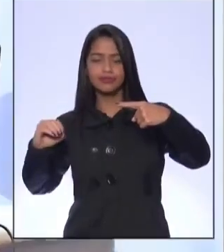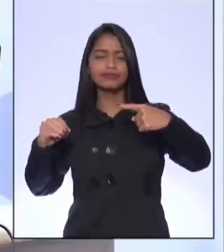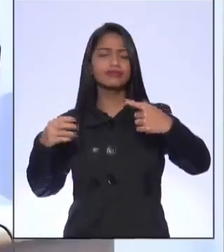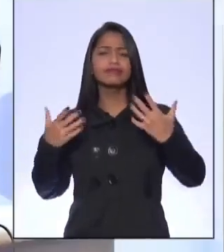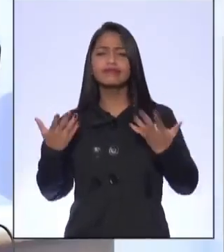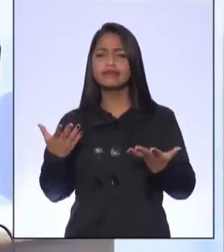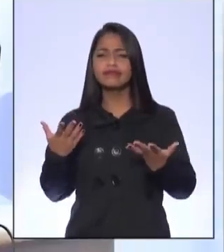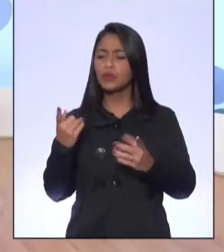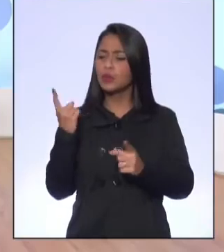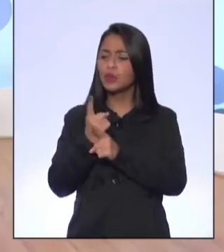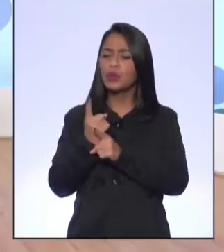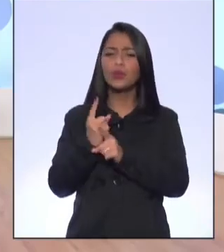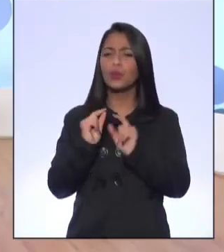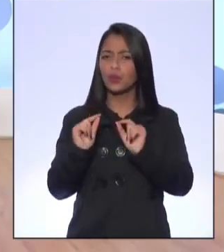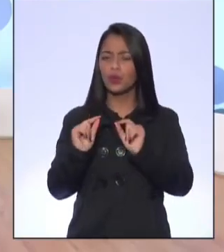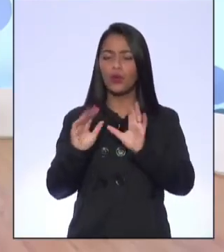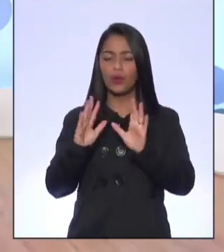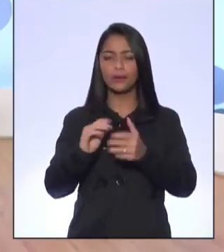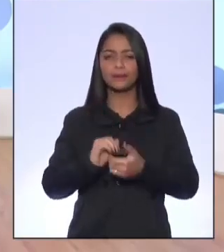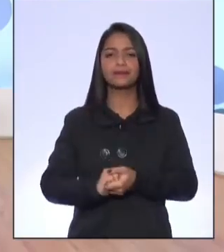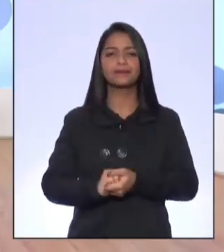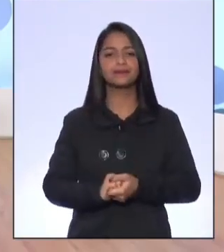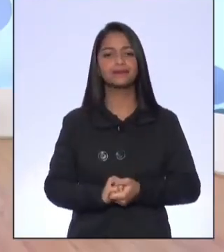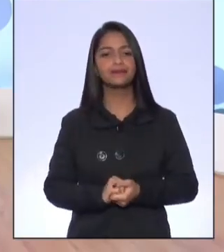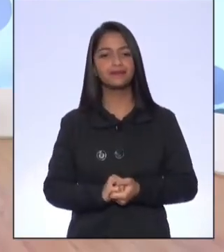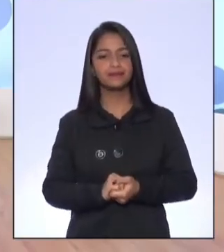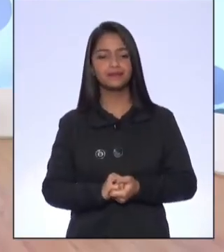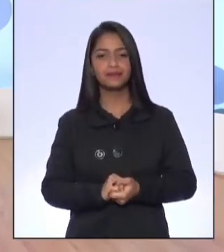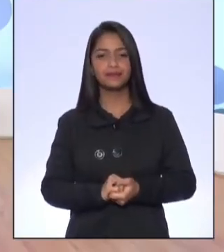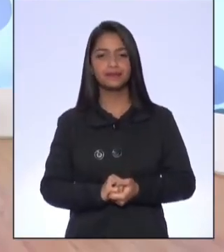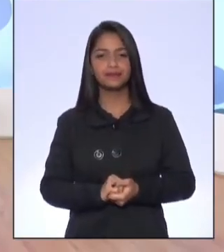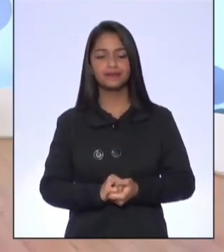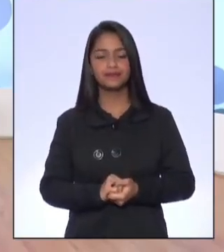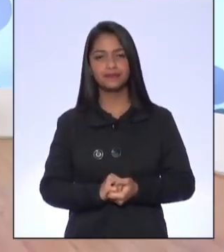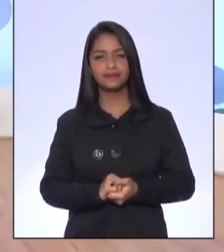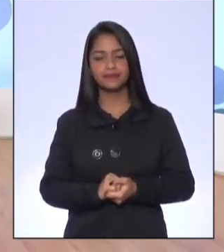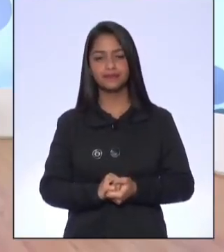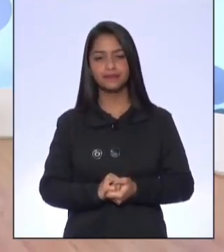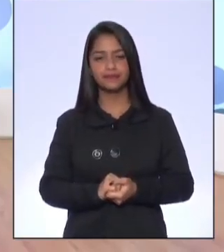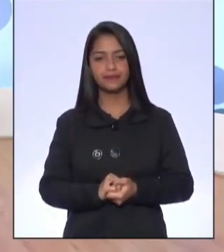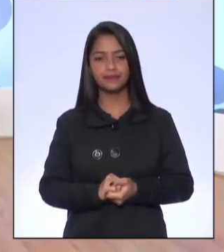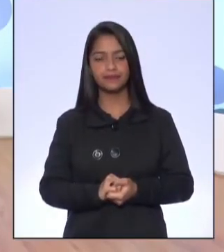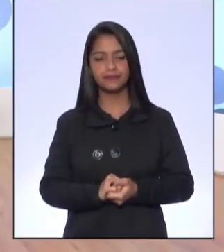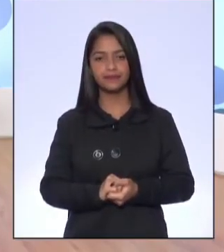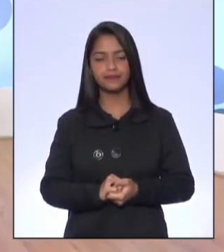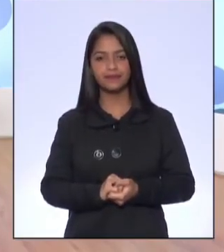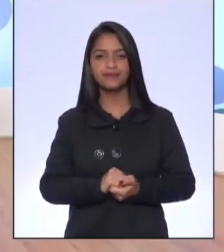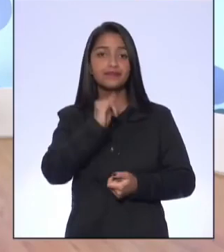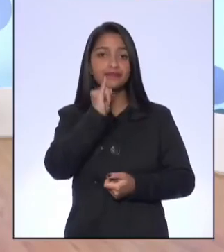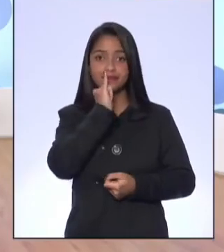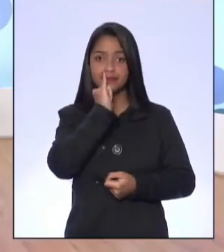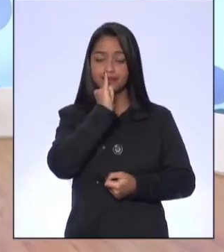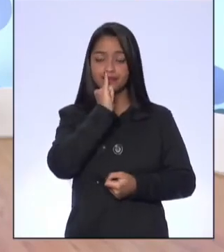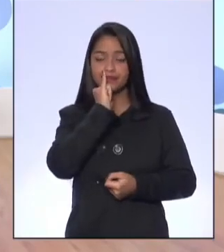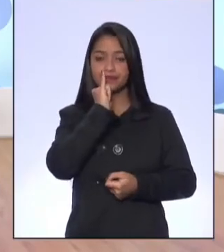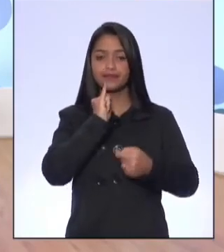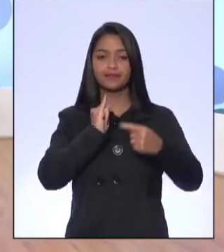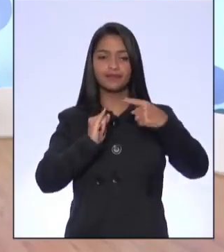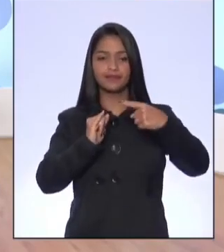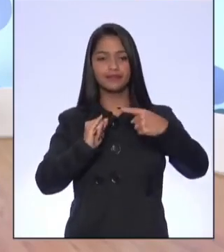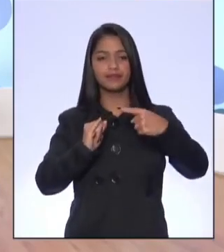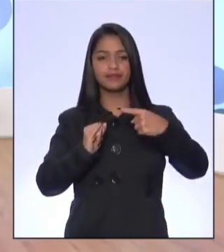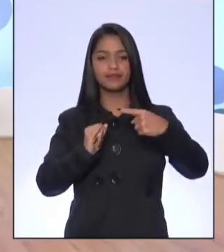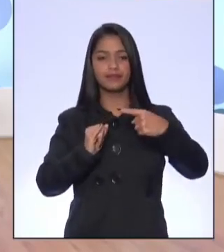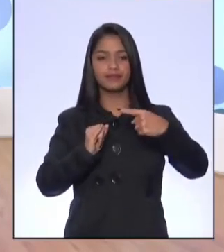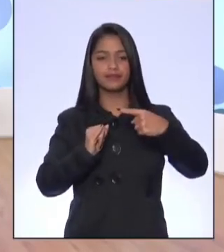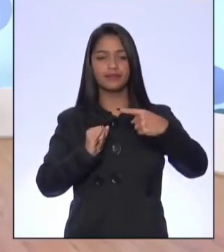identificar nessa, Rafa, é o seguinte, ó. Então, tá na fração, né? Então, se eu escrever aqui, ó,